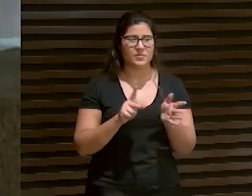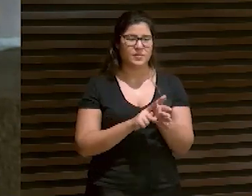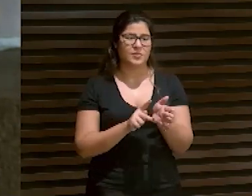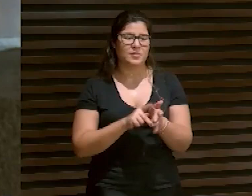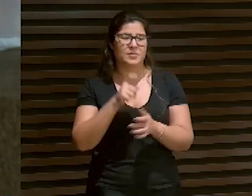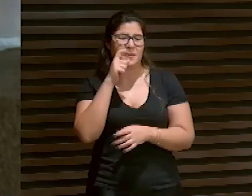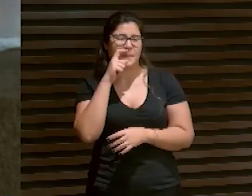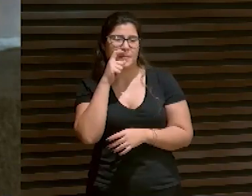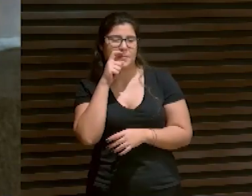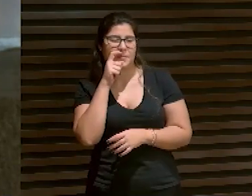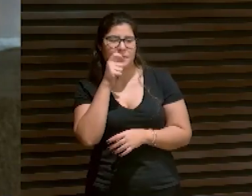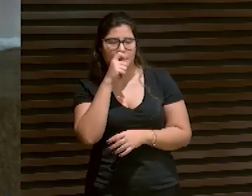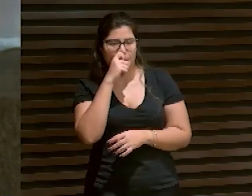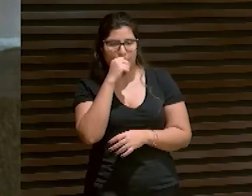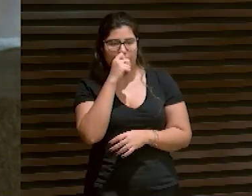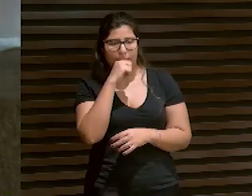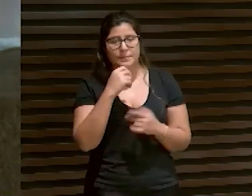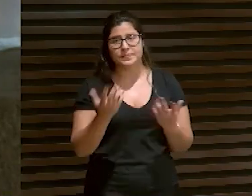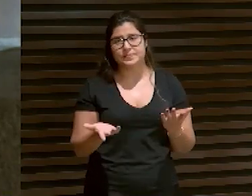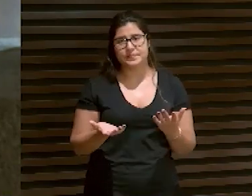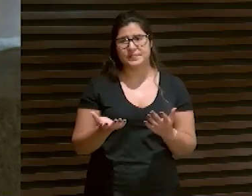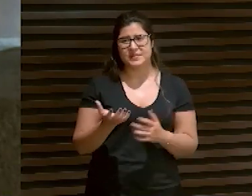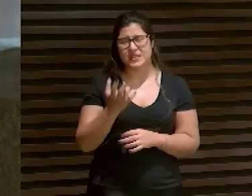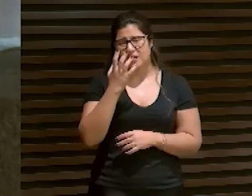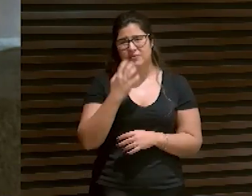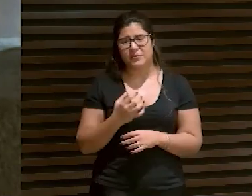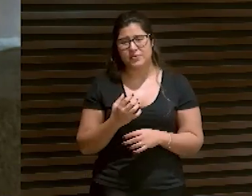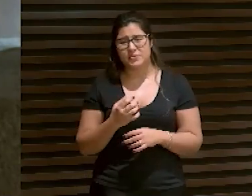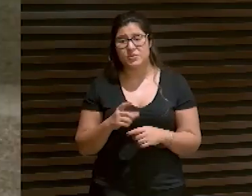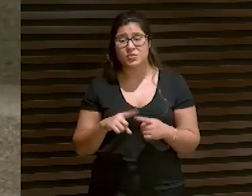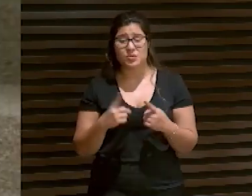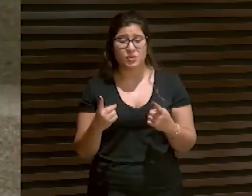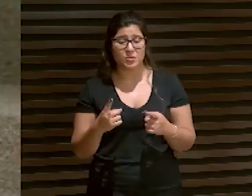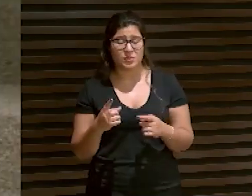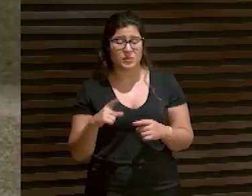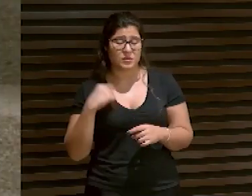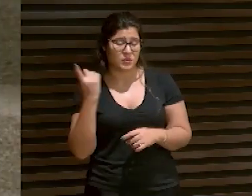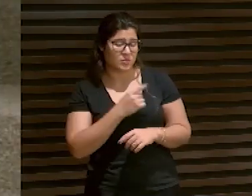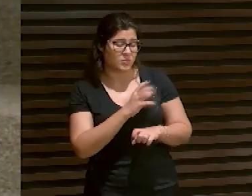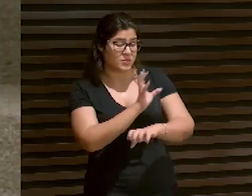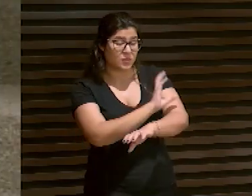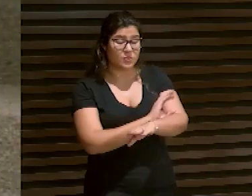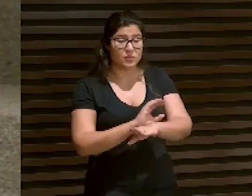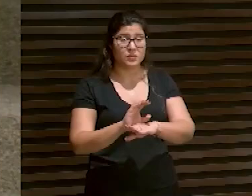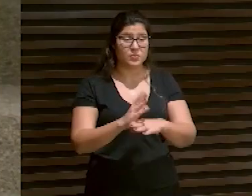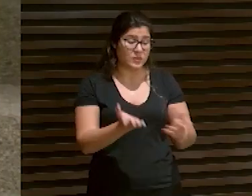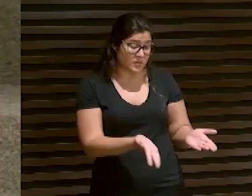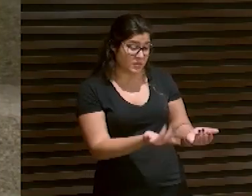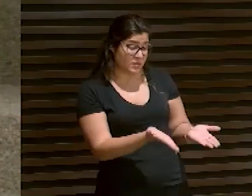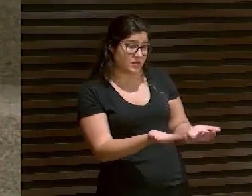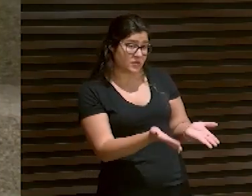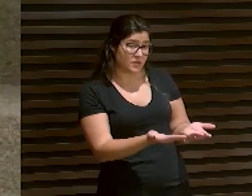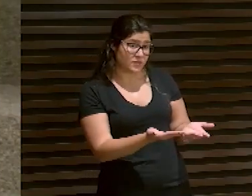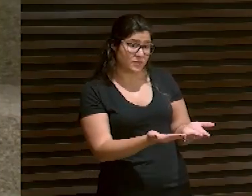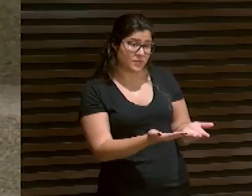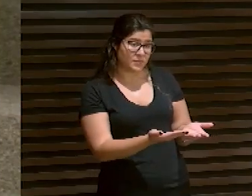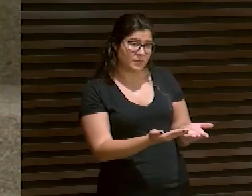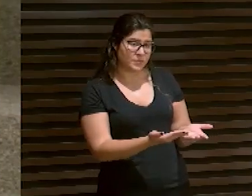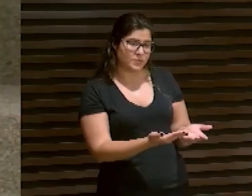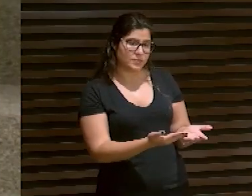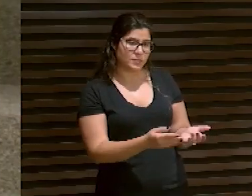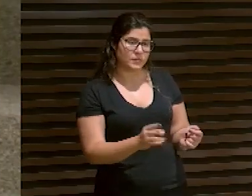E, consequentemente, ele virou o que ele é. O tempo todo a nossa cultura está incentivando, inclusive nós cristãos,